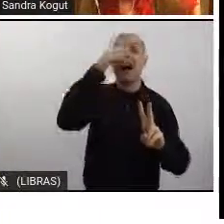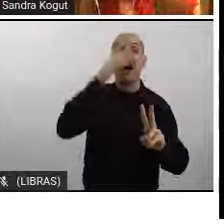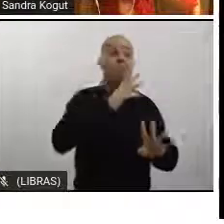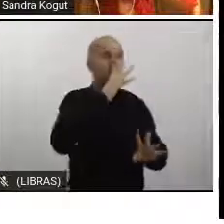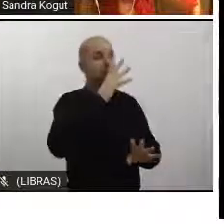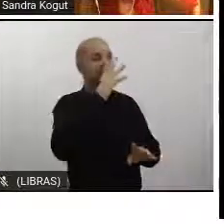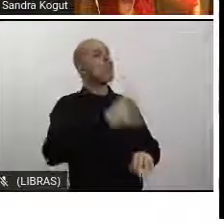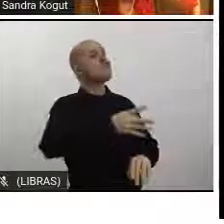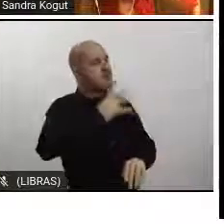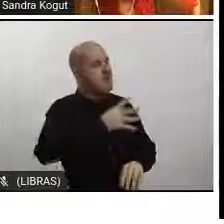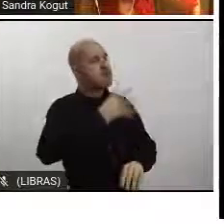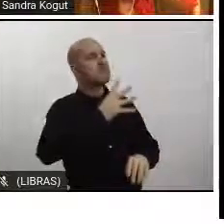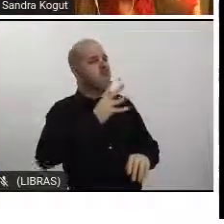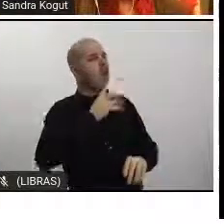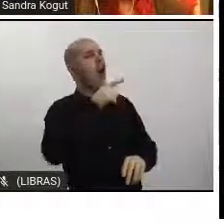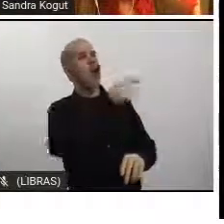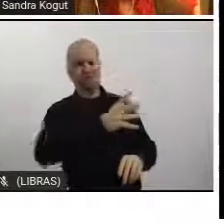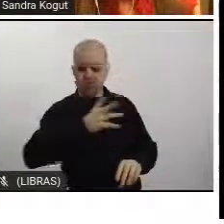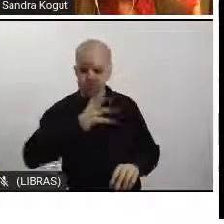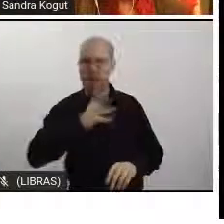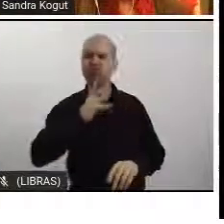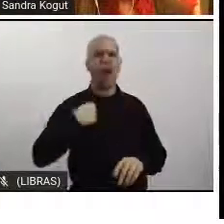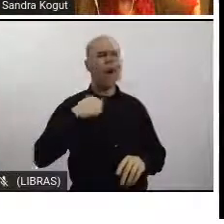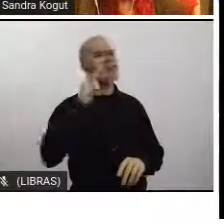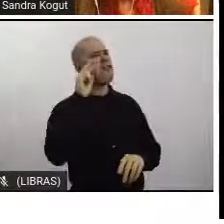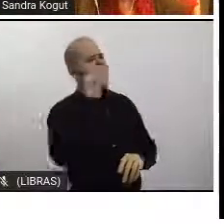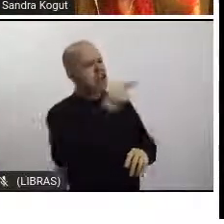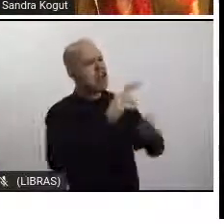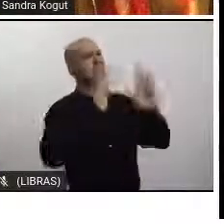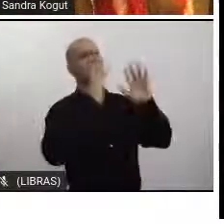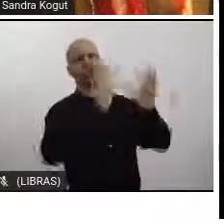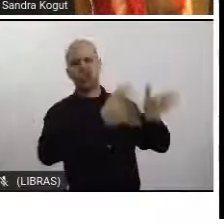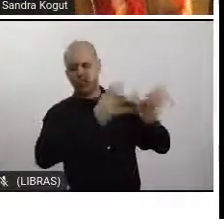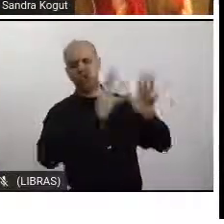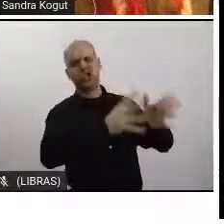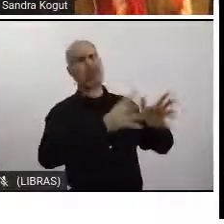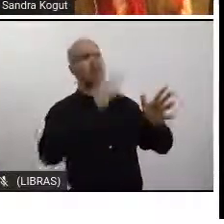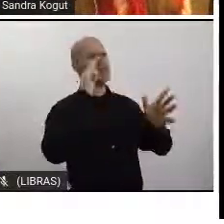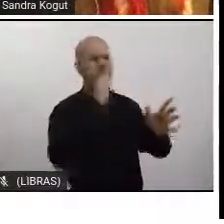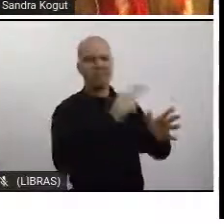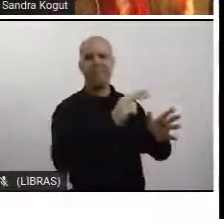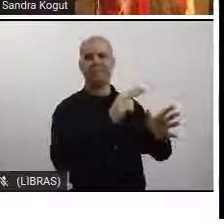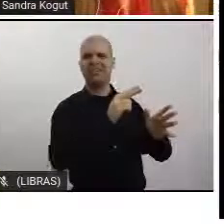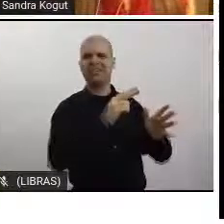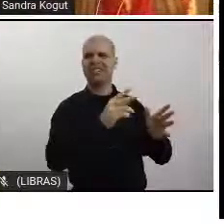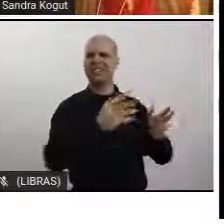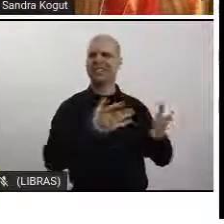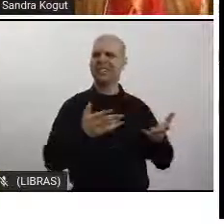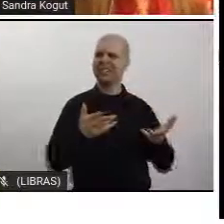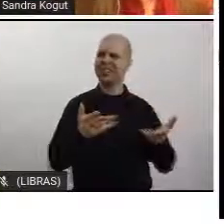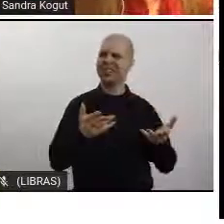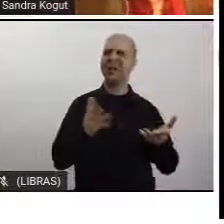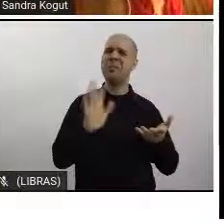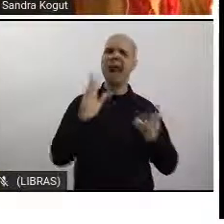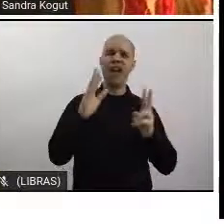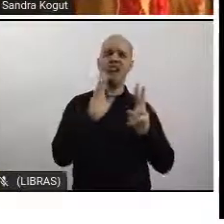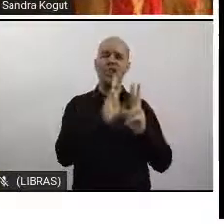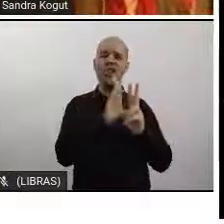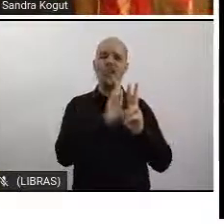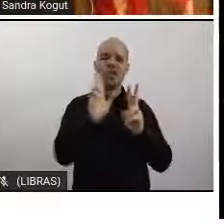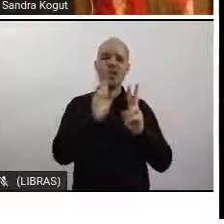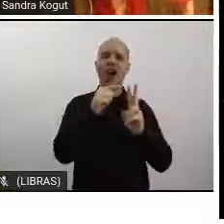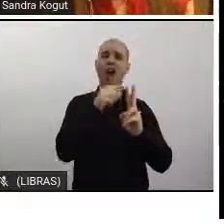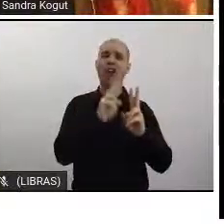muito. E no fim você não dava nomes, né, para essa dupla. Assim, não então, tinha, né? A dupla especializada é porque é o seguinte,